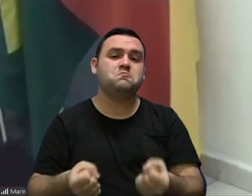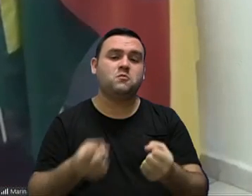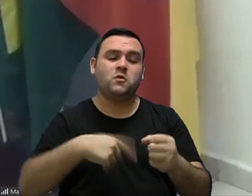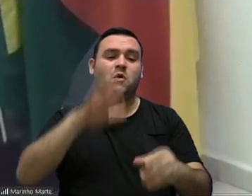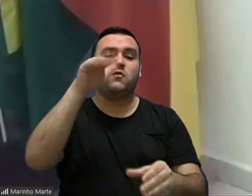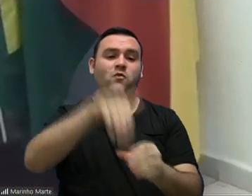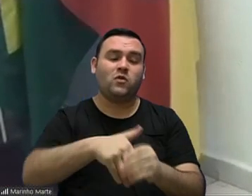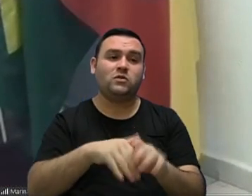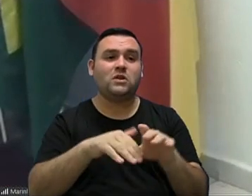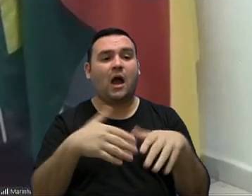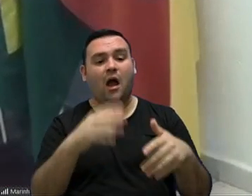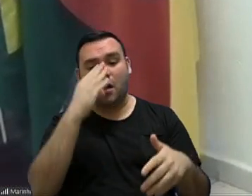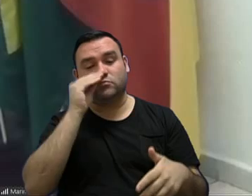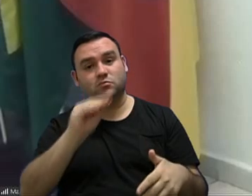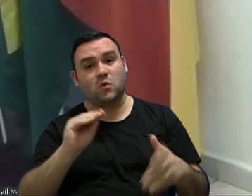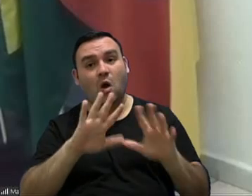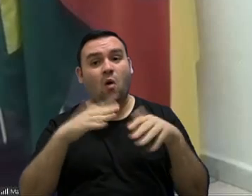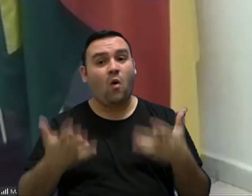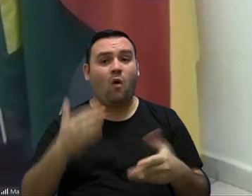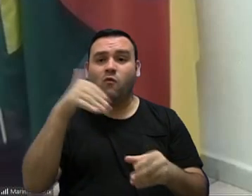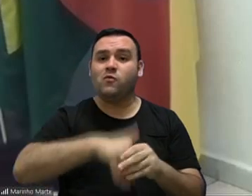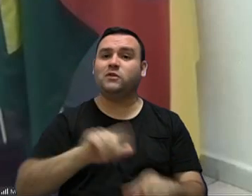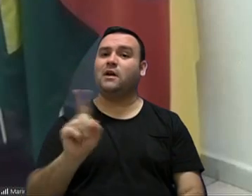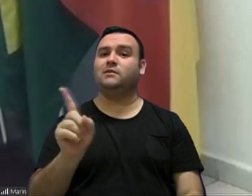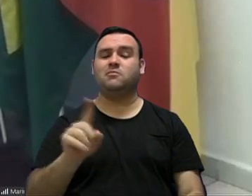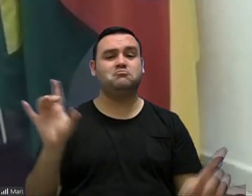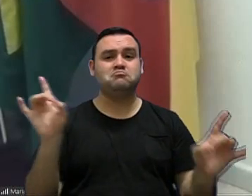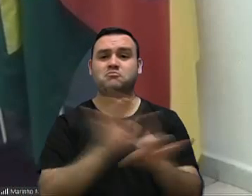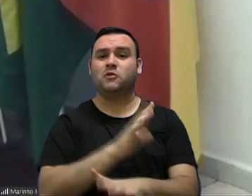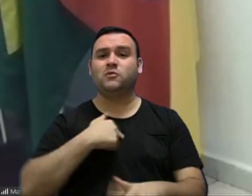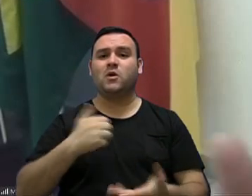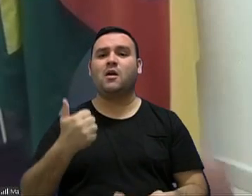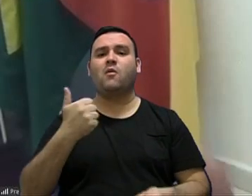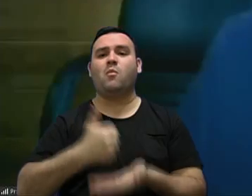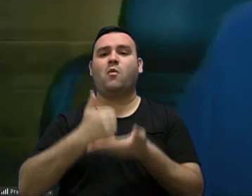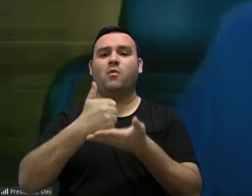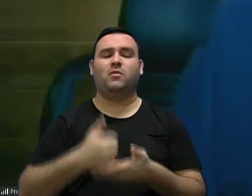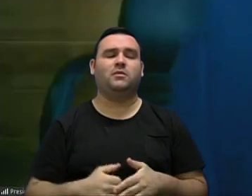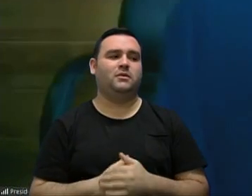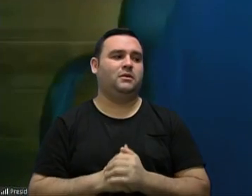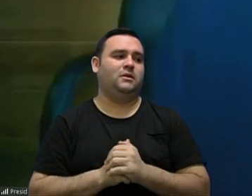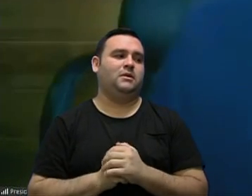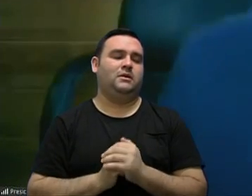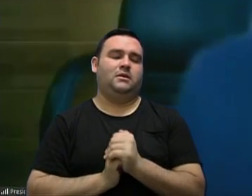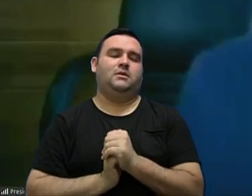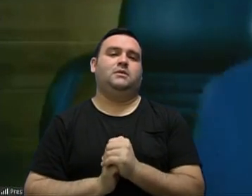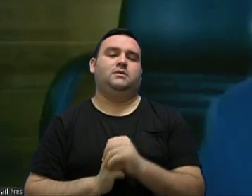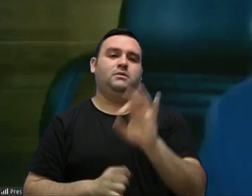votar e rejeitar ou de não votar. Pronto, eu sou favorável.